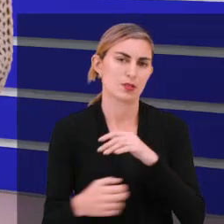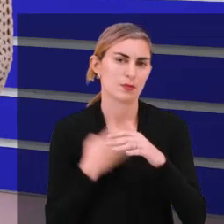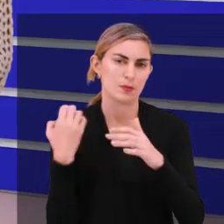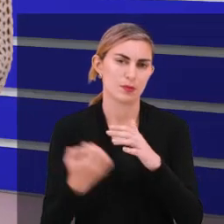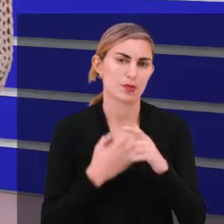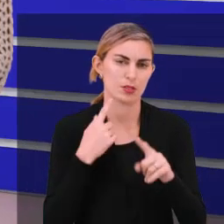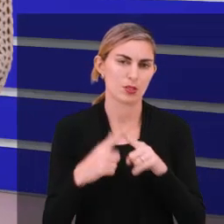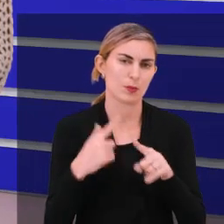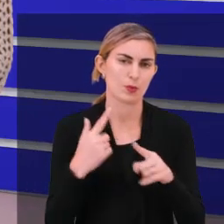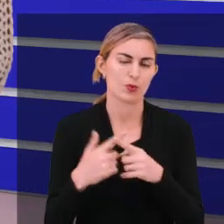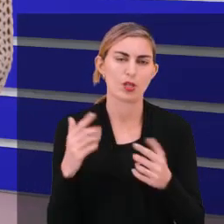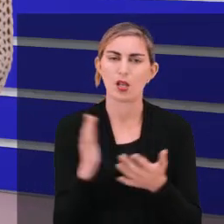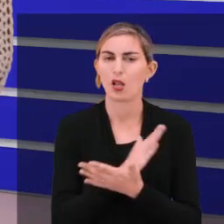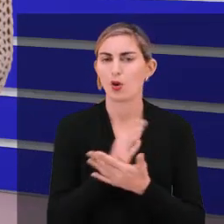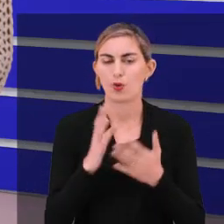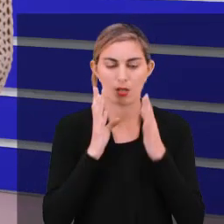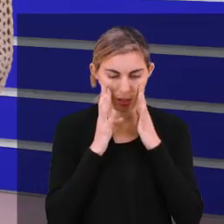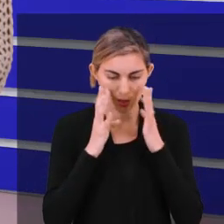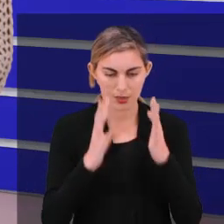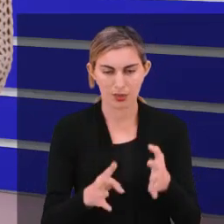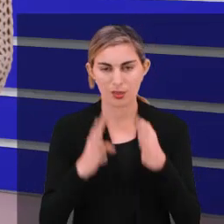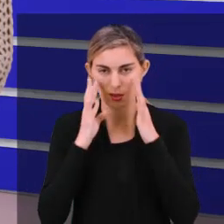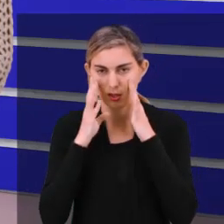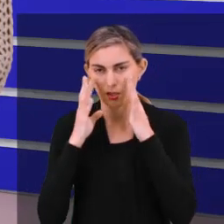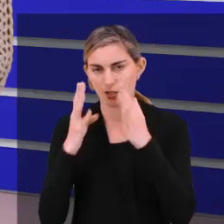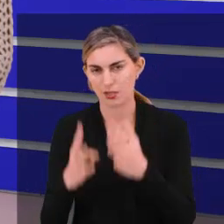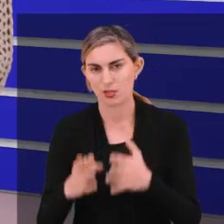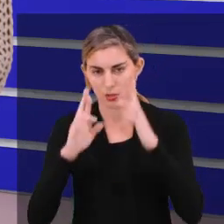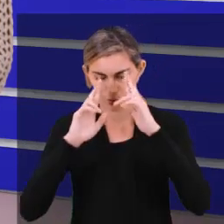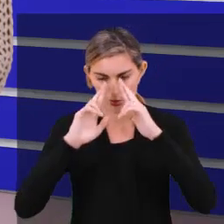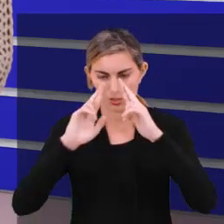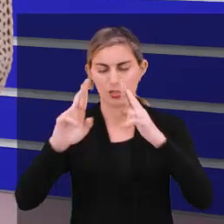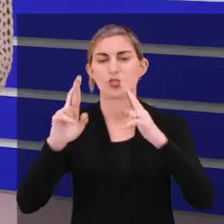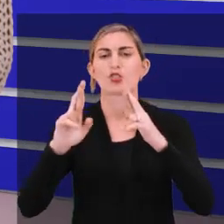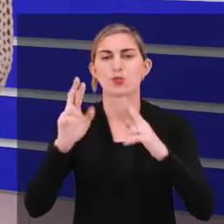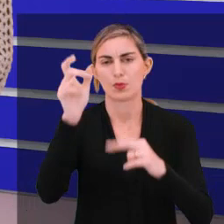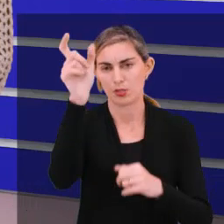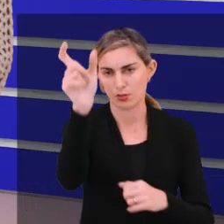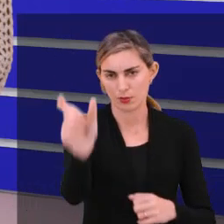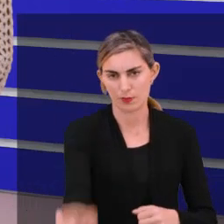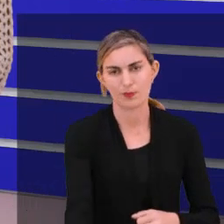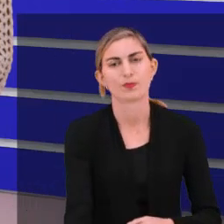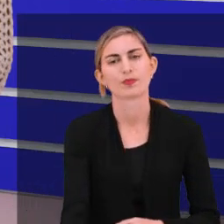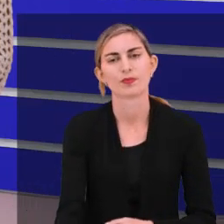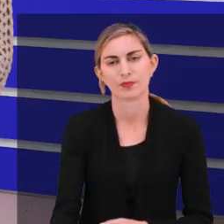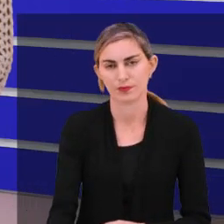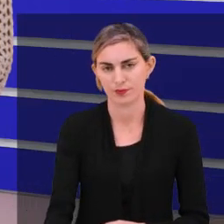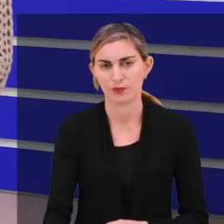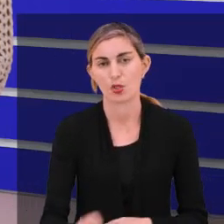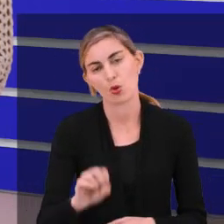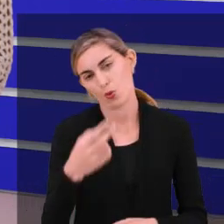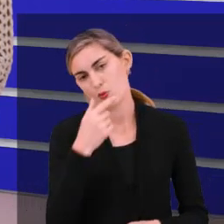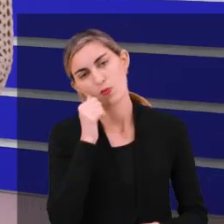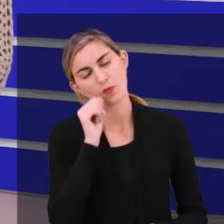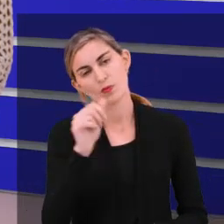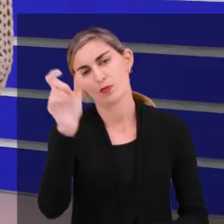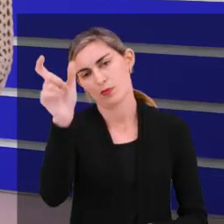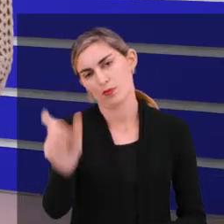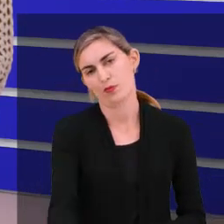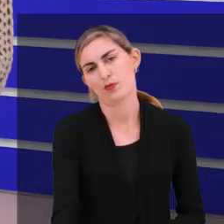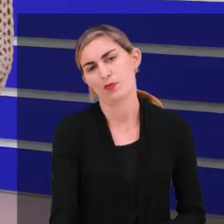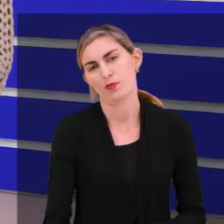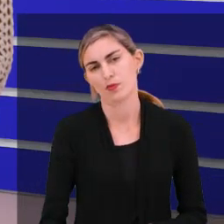tem porque alguém não prestou atenção no respeito a esse cidadão, sim, ou a essa